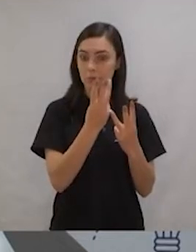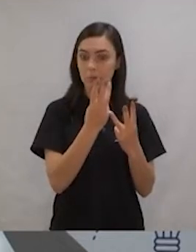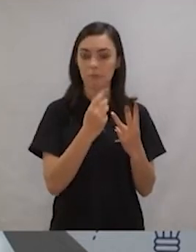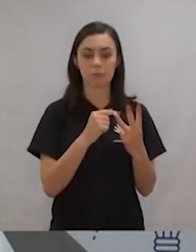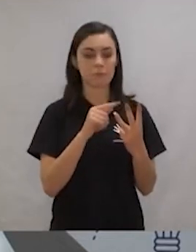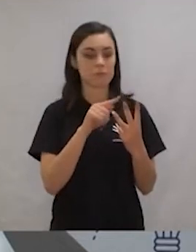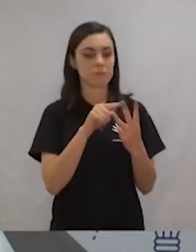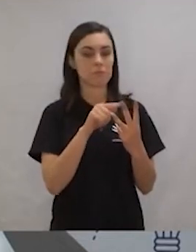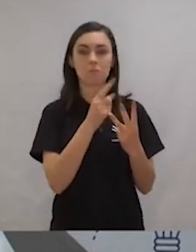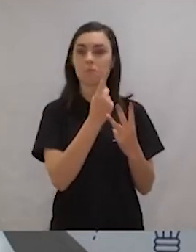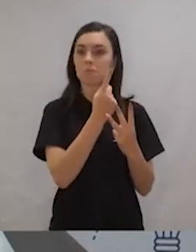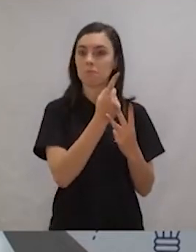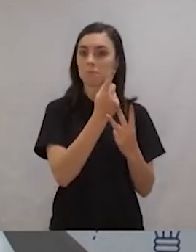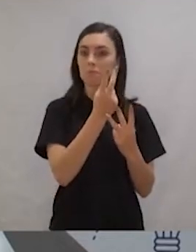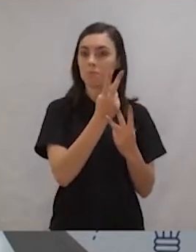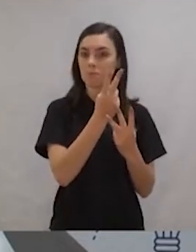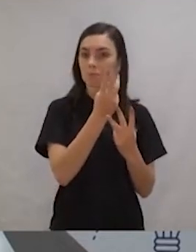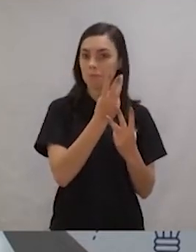1, 2, 3.